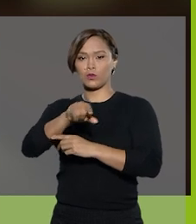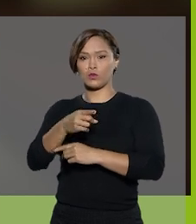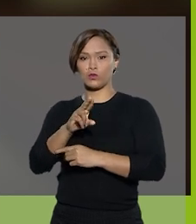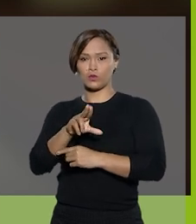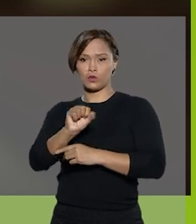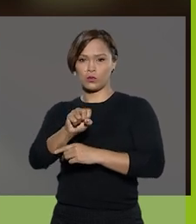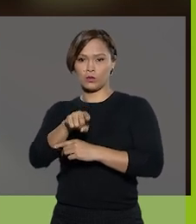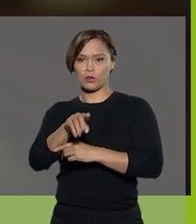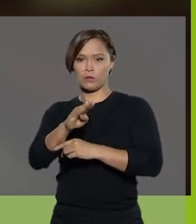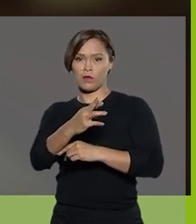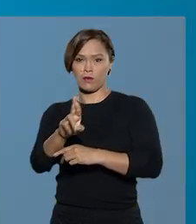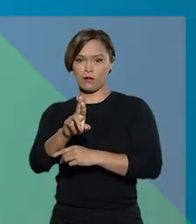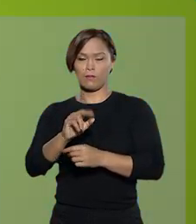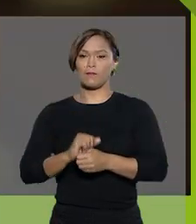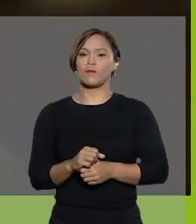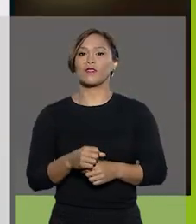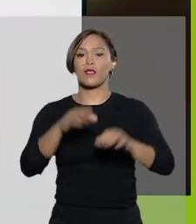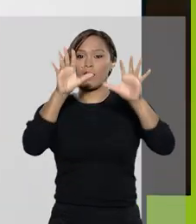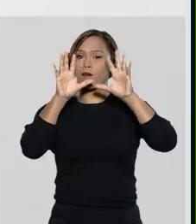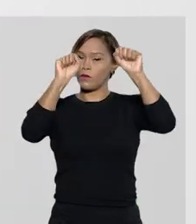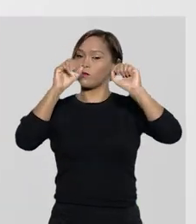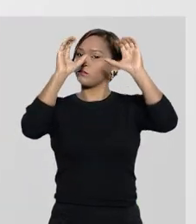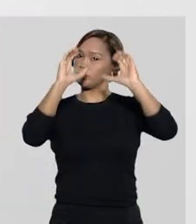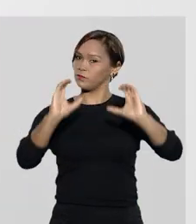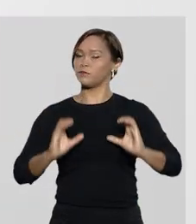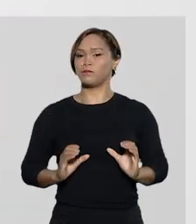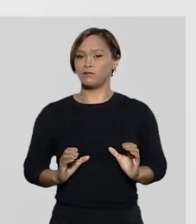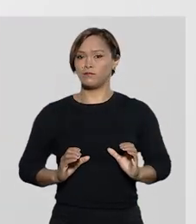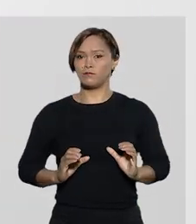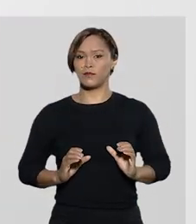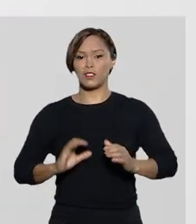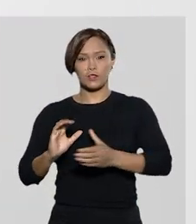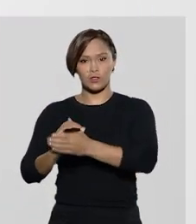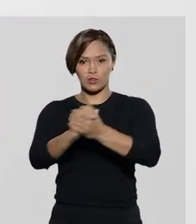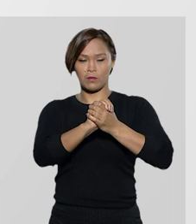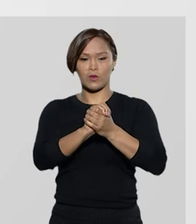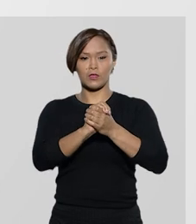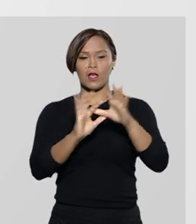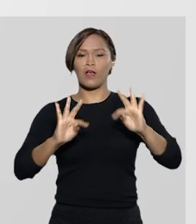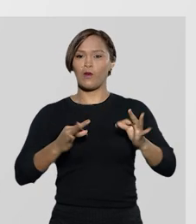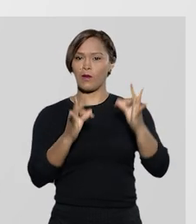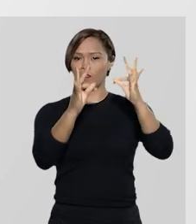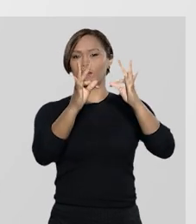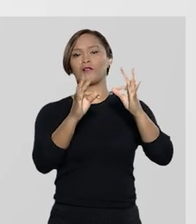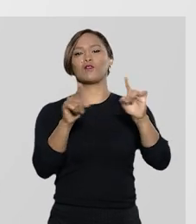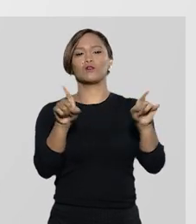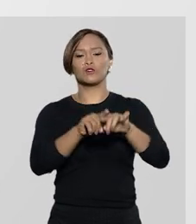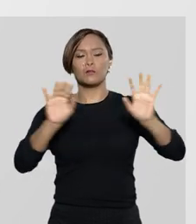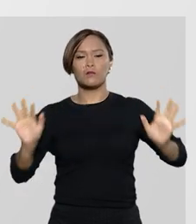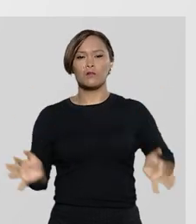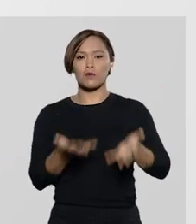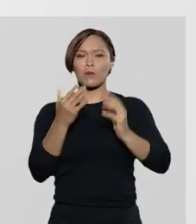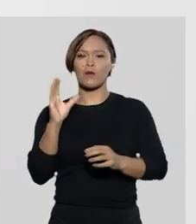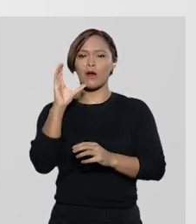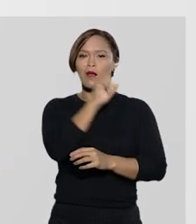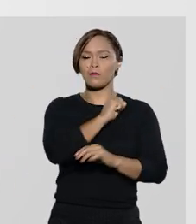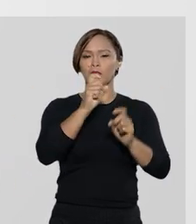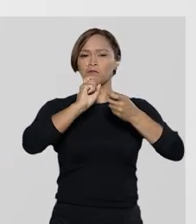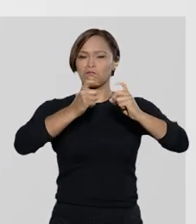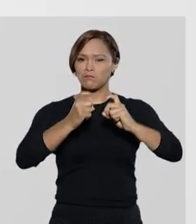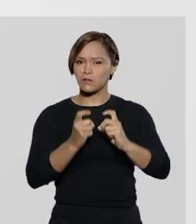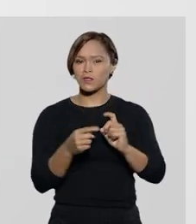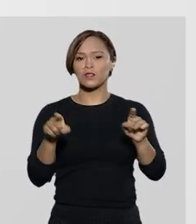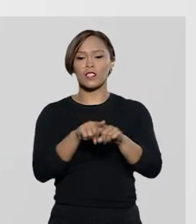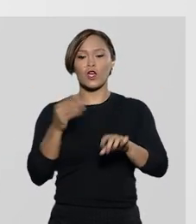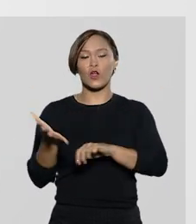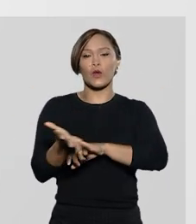sei.stj.jus.br. É o Tribunal da Cidadania, de mãos dadas com a tecnologia, promovendo eficiência administrativa